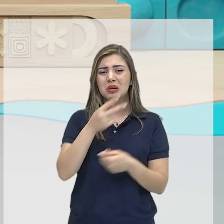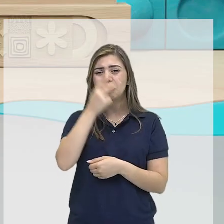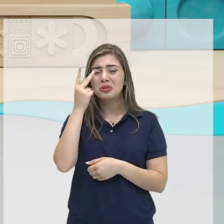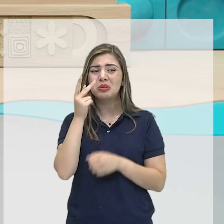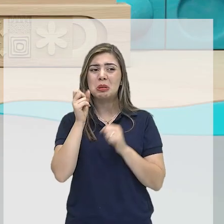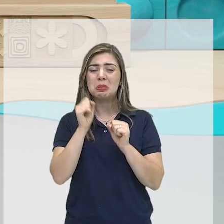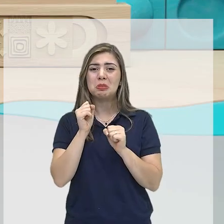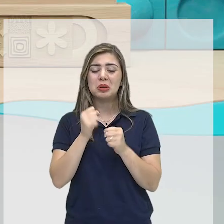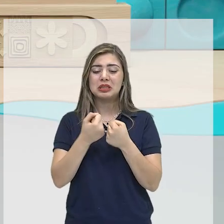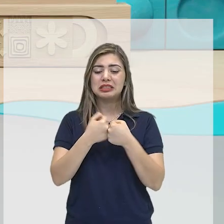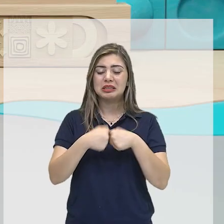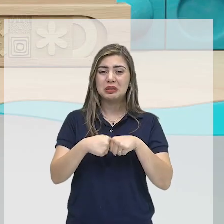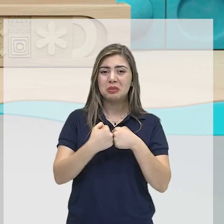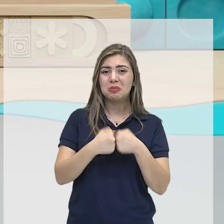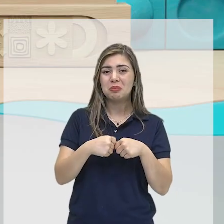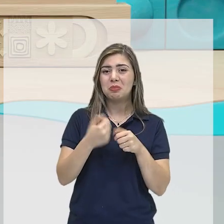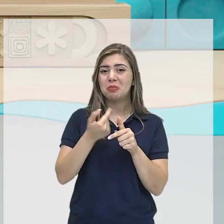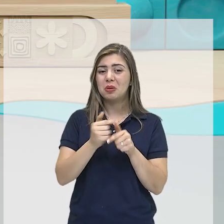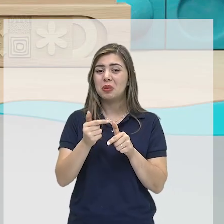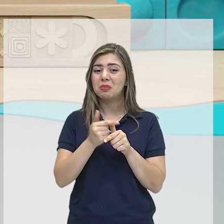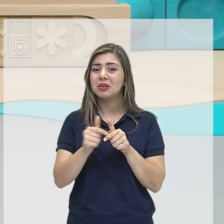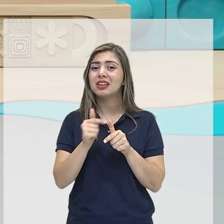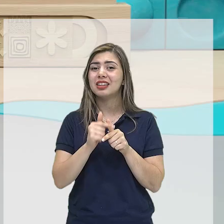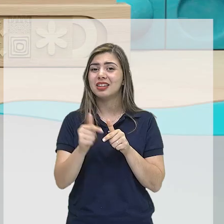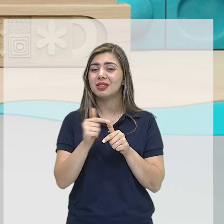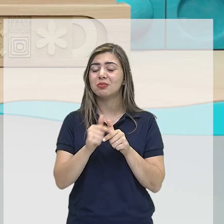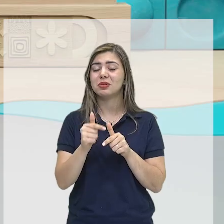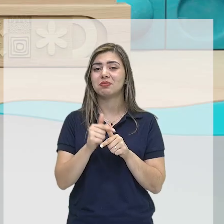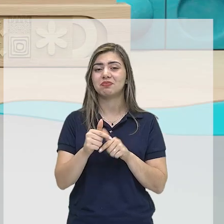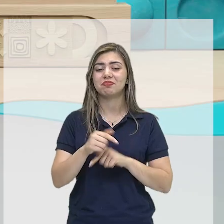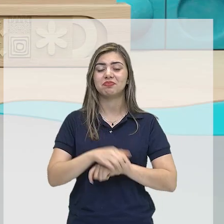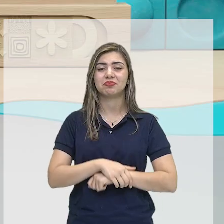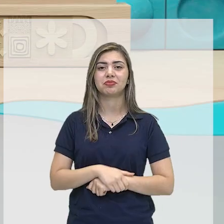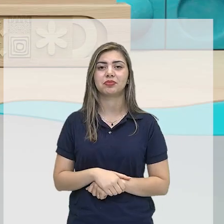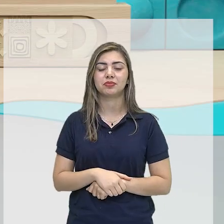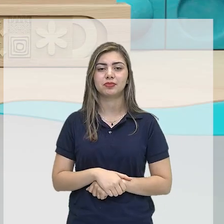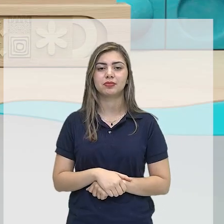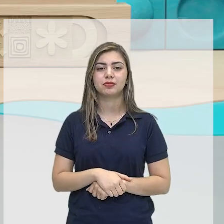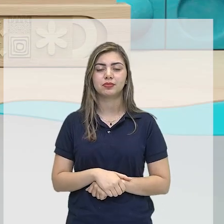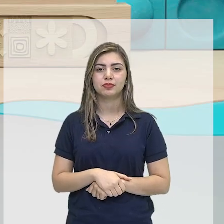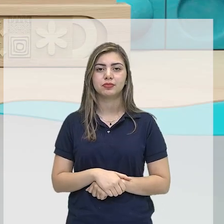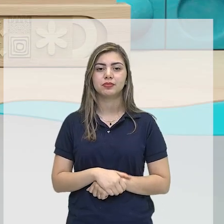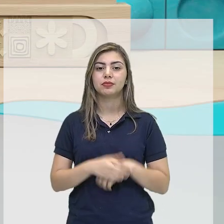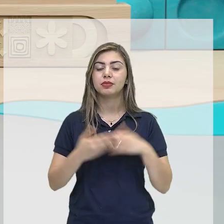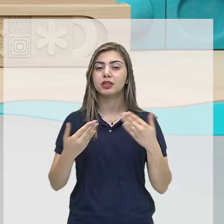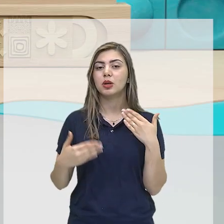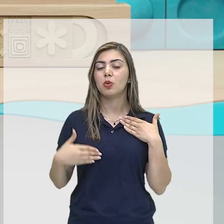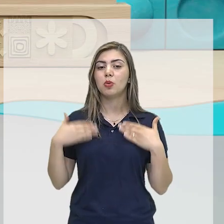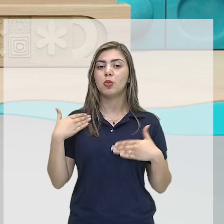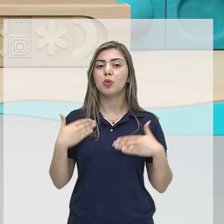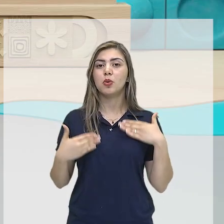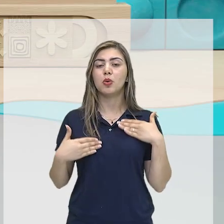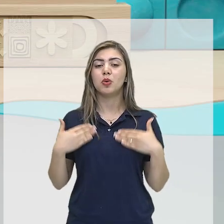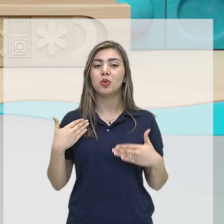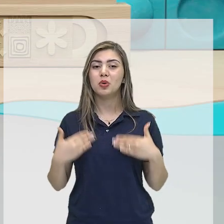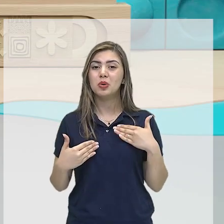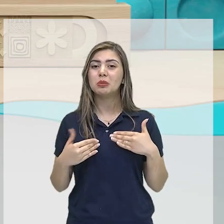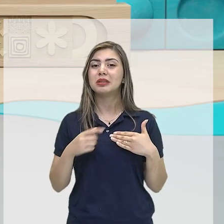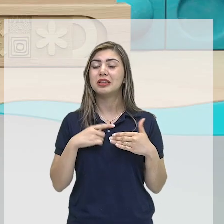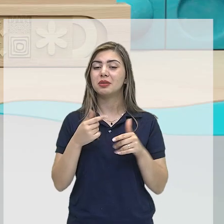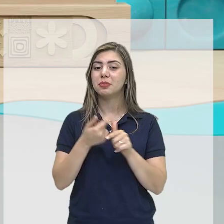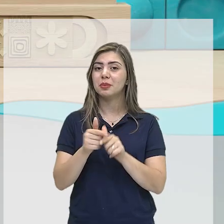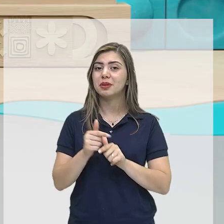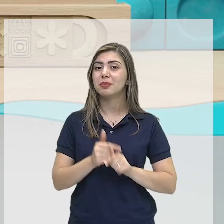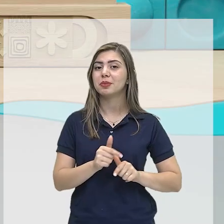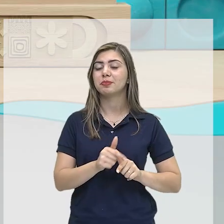nosso tornozelo. E aí, obviamente, o nosso corpo todo ele acaba se desequilibrando. Existe também um